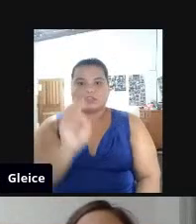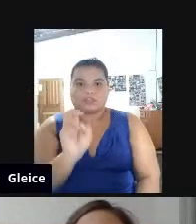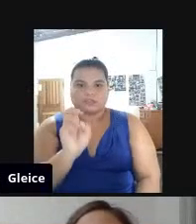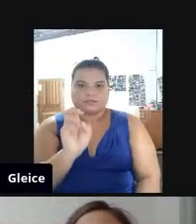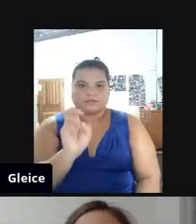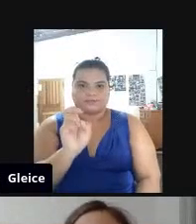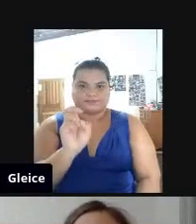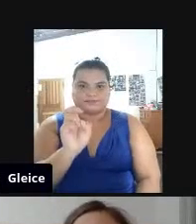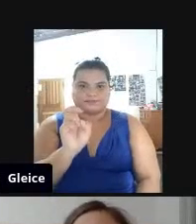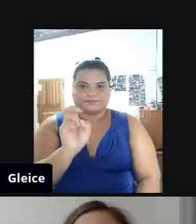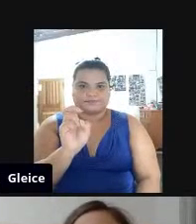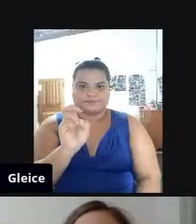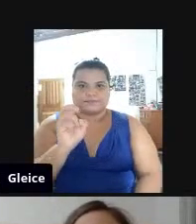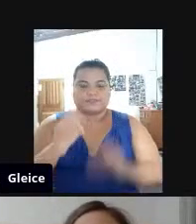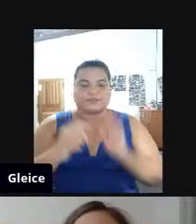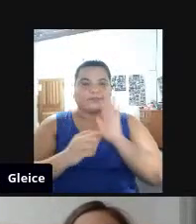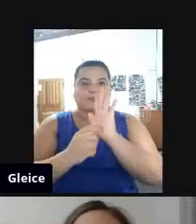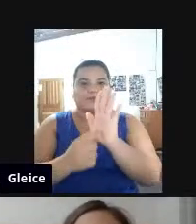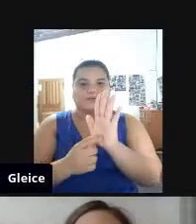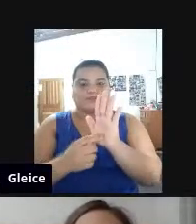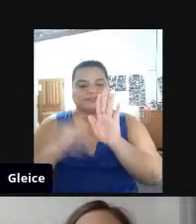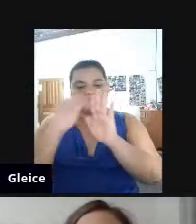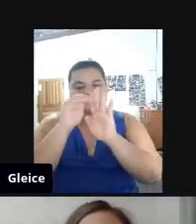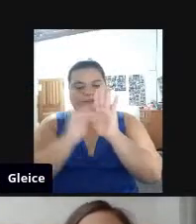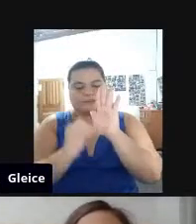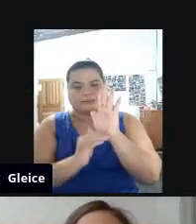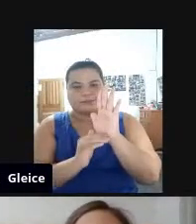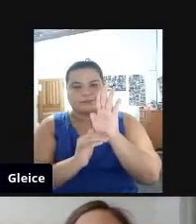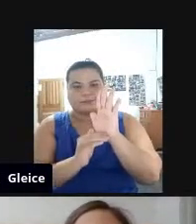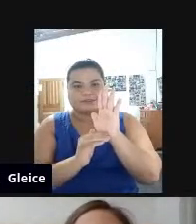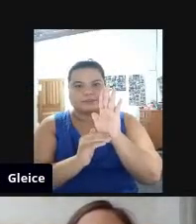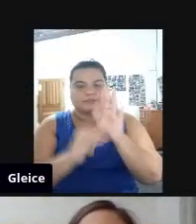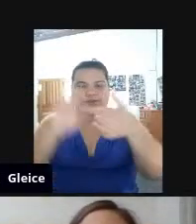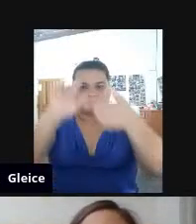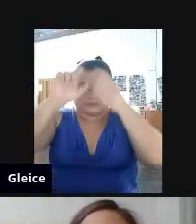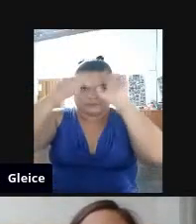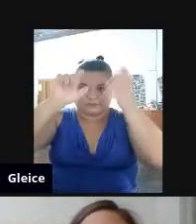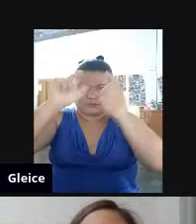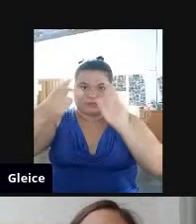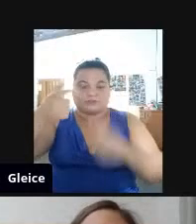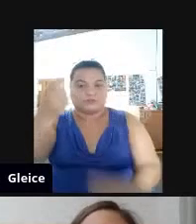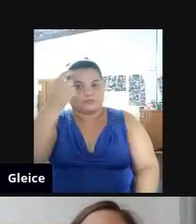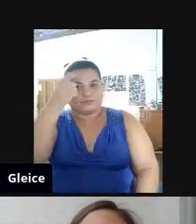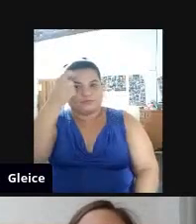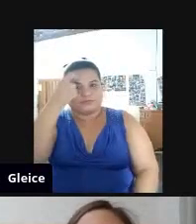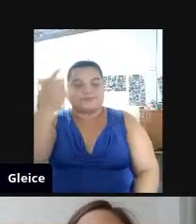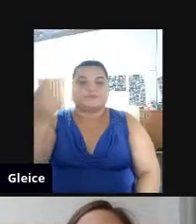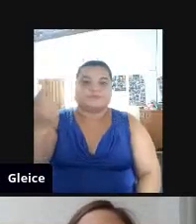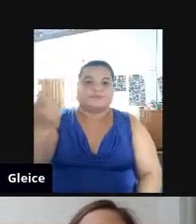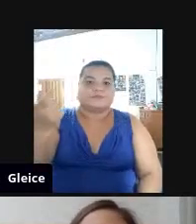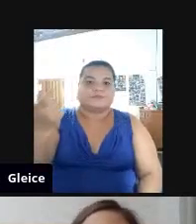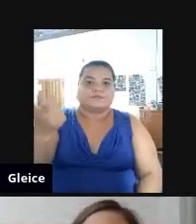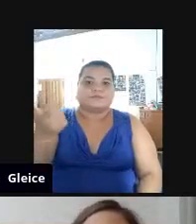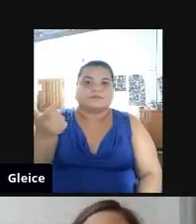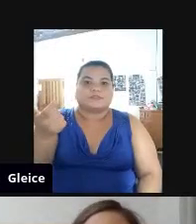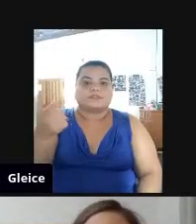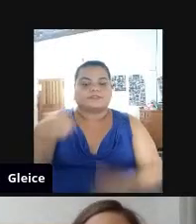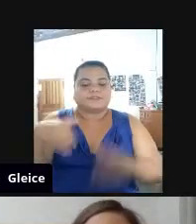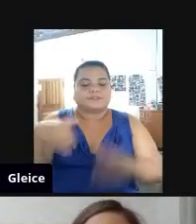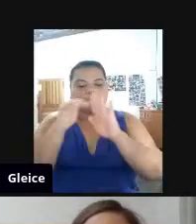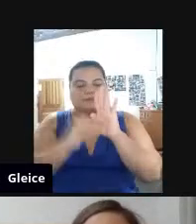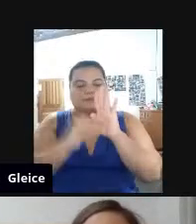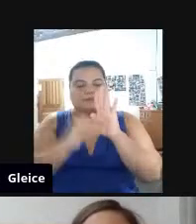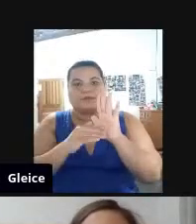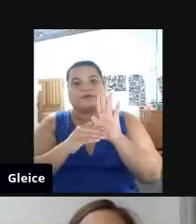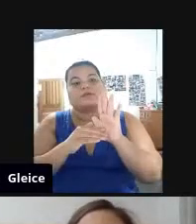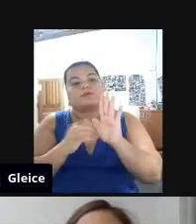transtornos mentais, que fala sobre, que dá, né, as características dos critérios de diagnóstico para classificar o transtorno do espectro